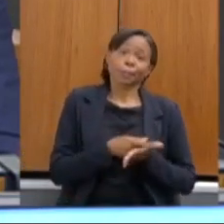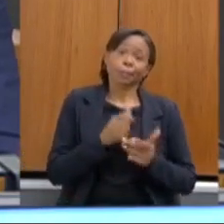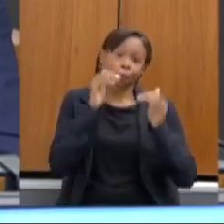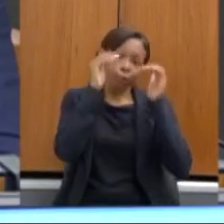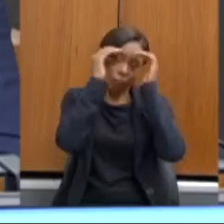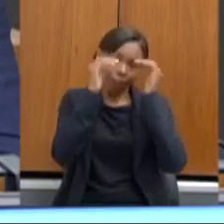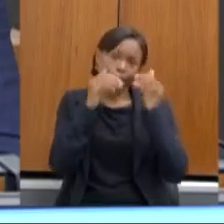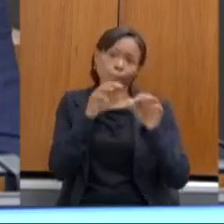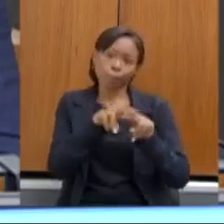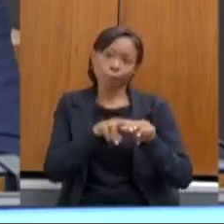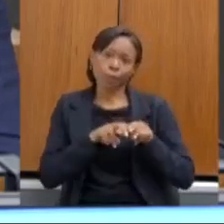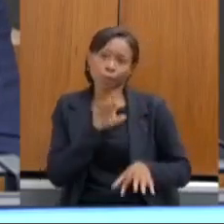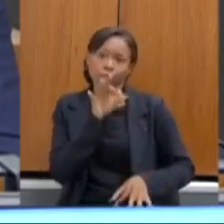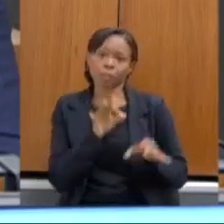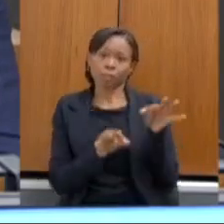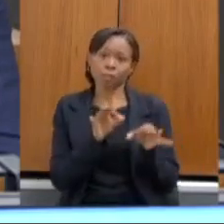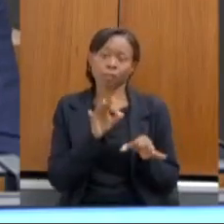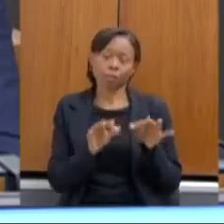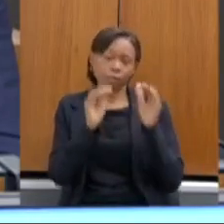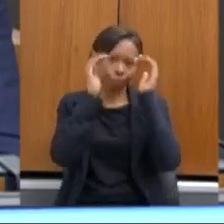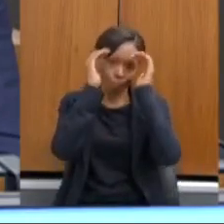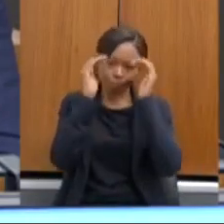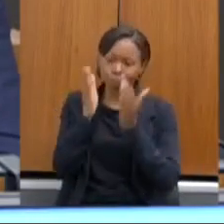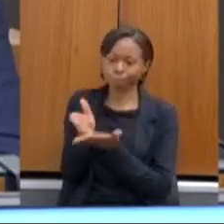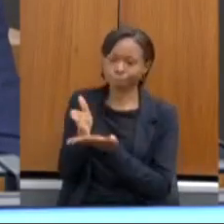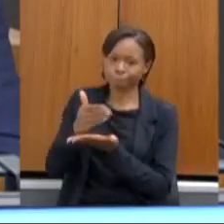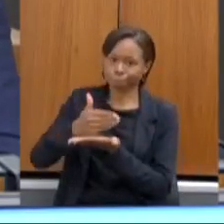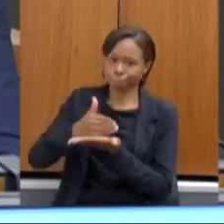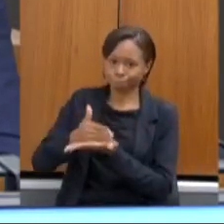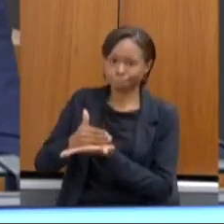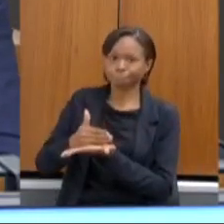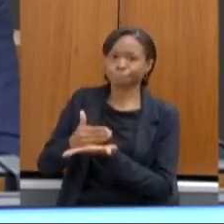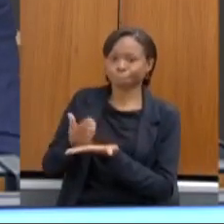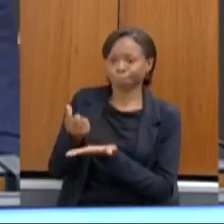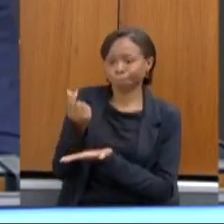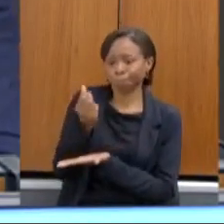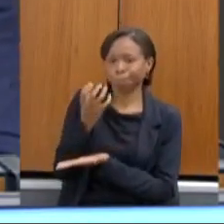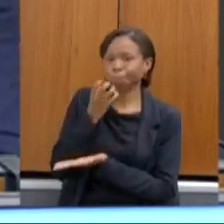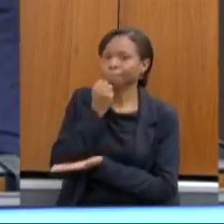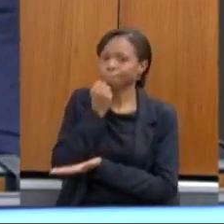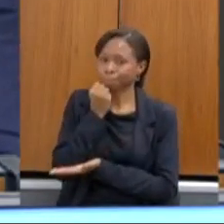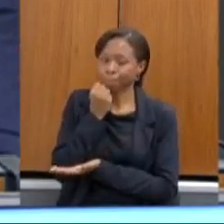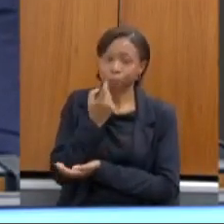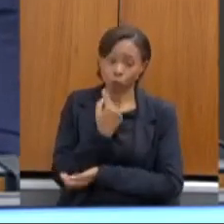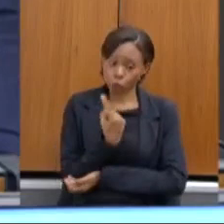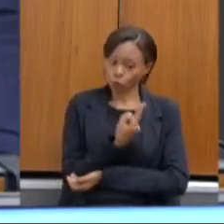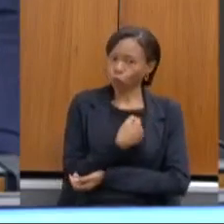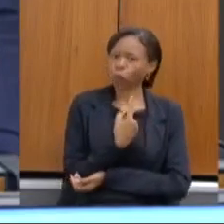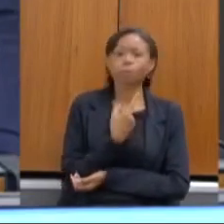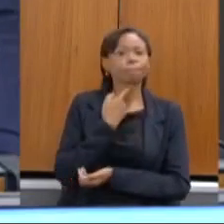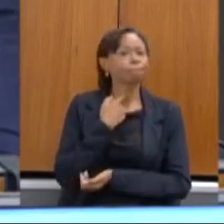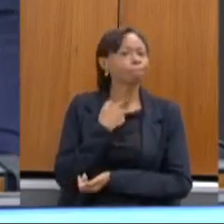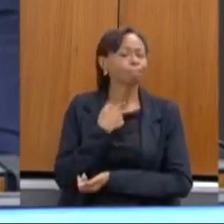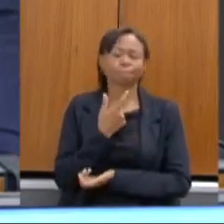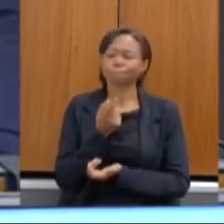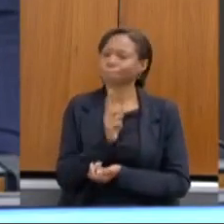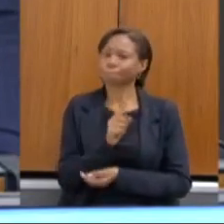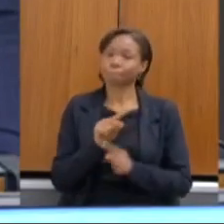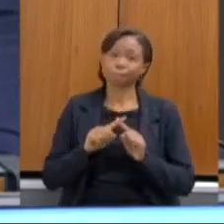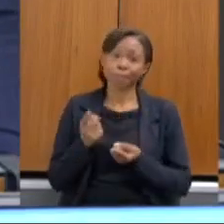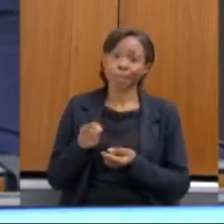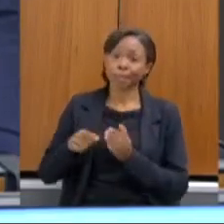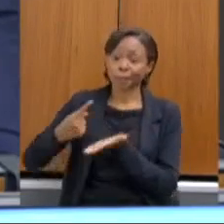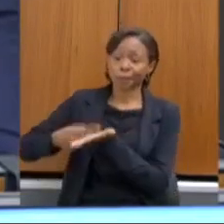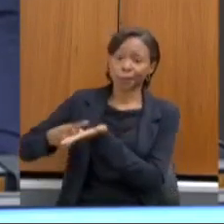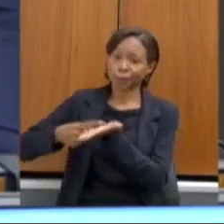realização né a Honrar Esse dividendo realmente não era a vontade Nossa mas foi um acordo de